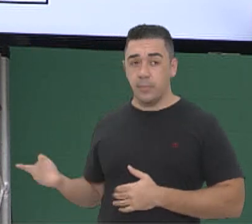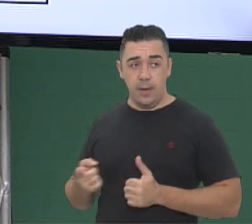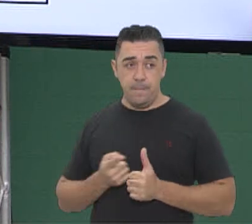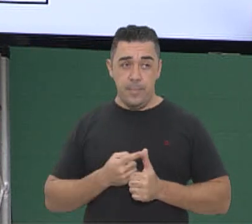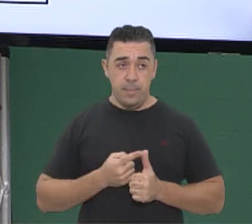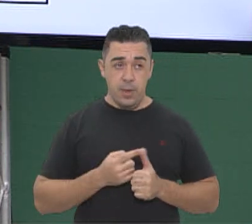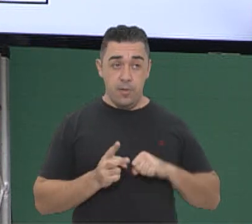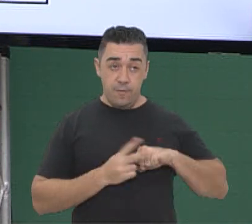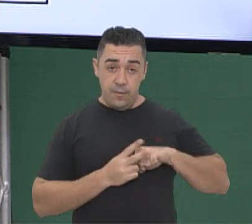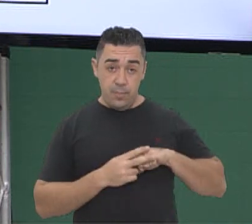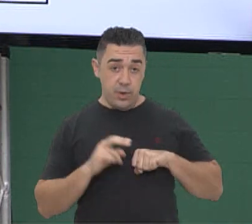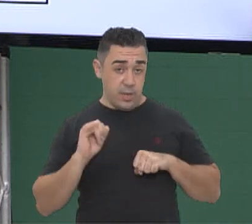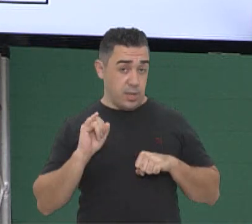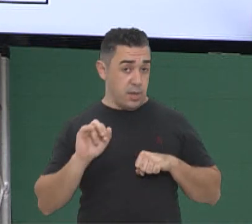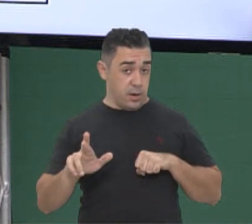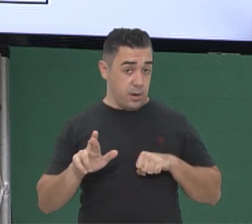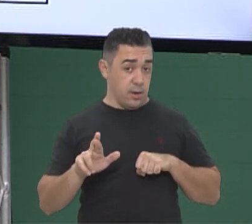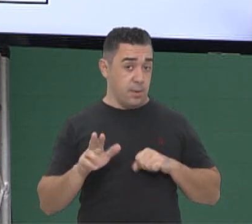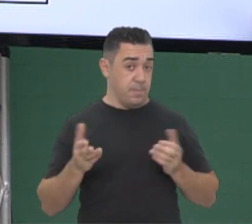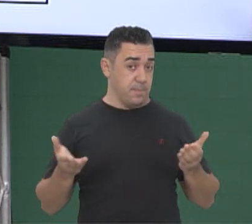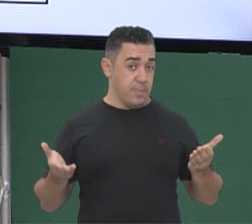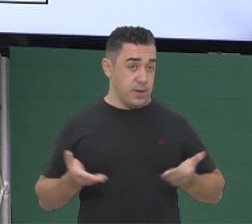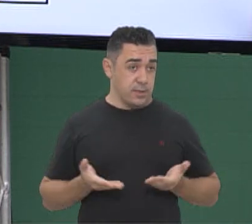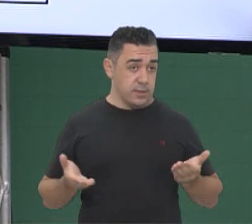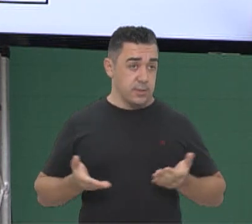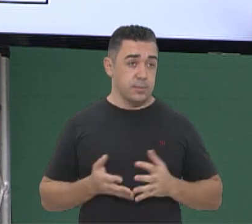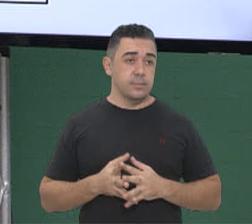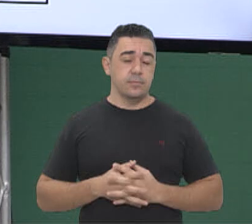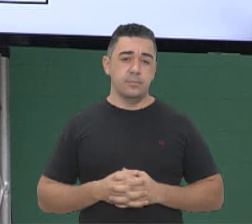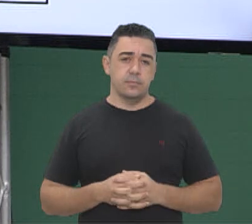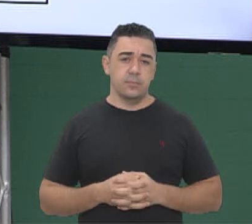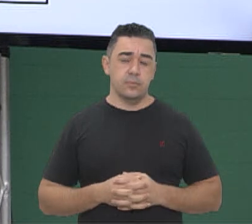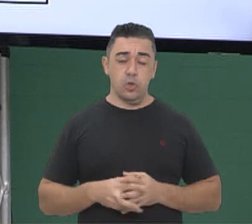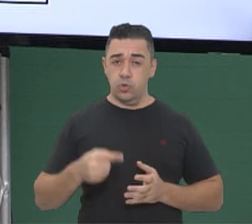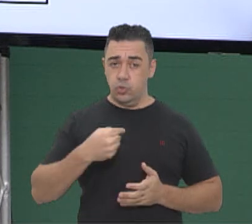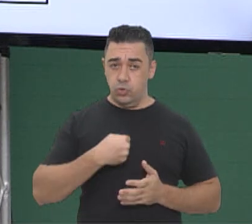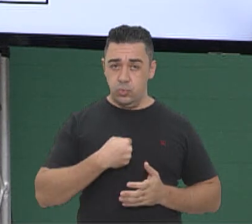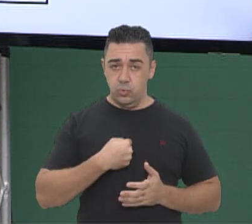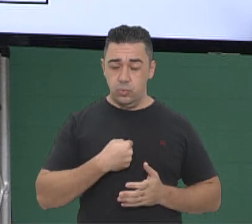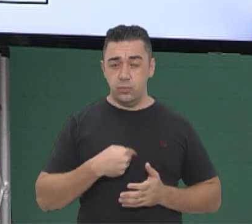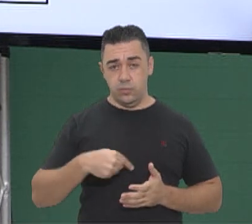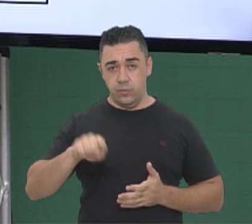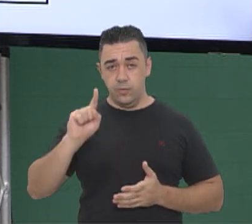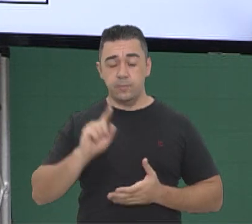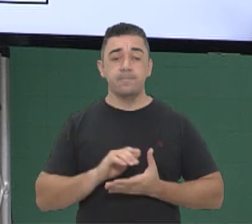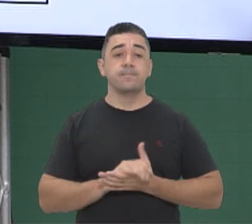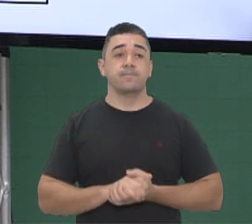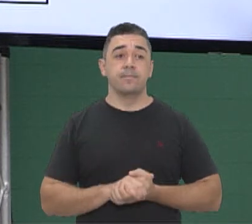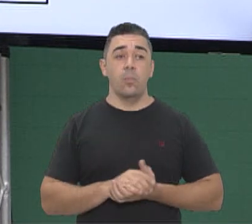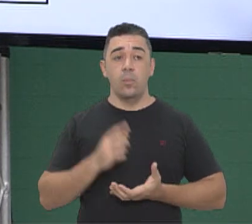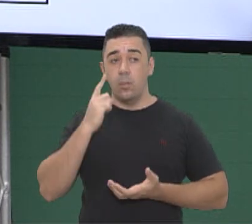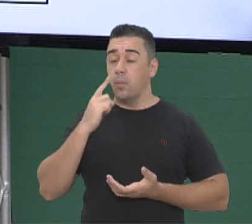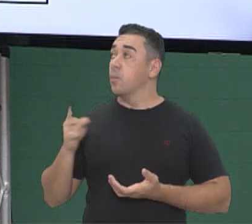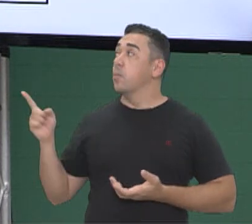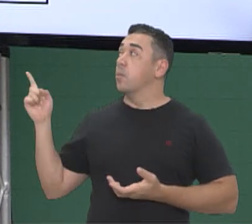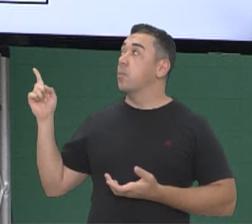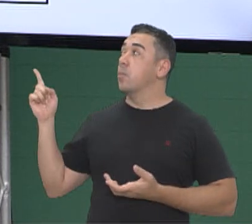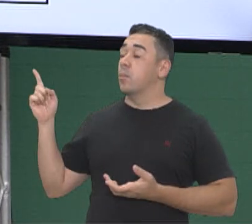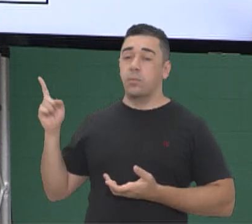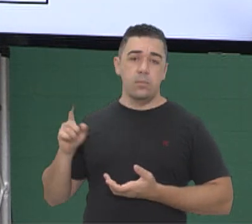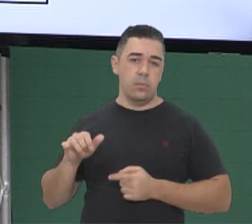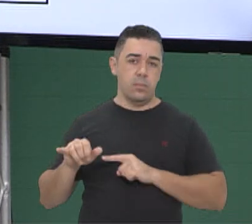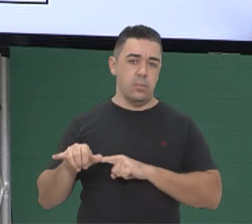Primeiro verbo é o ir no presente. Aqui está ele. Yo voy. E olha a grafia